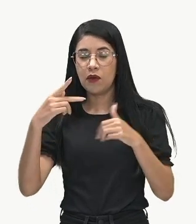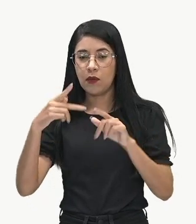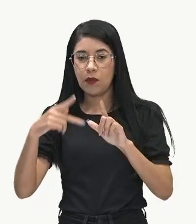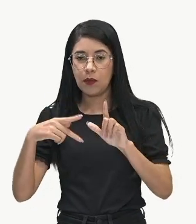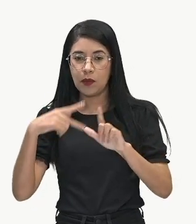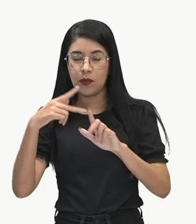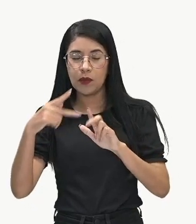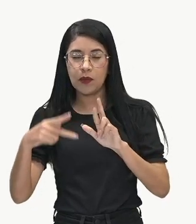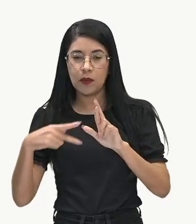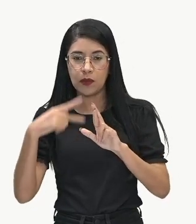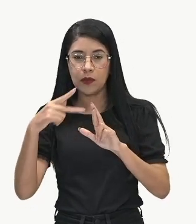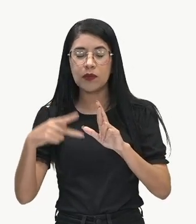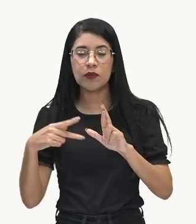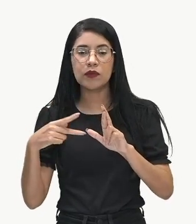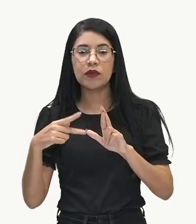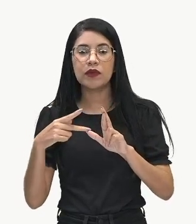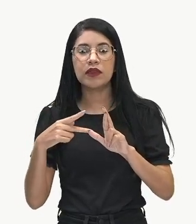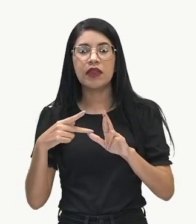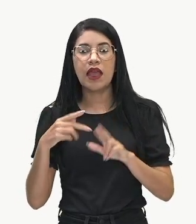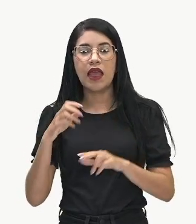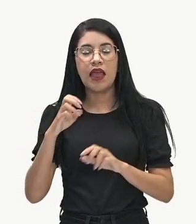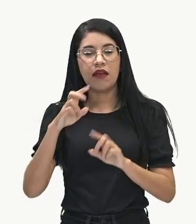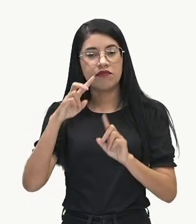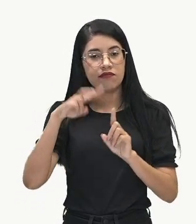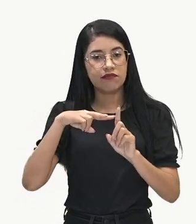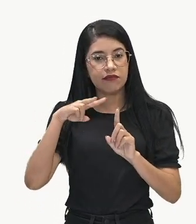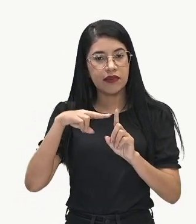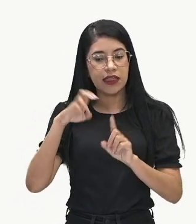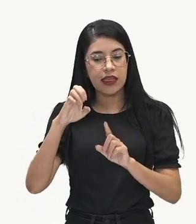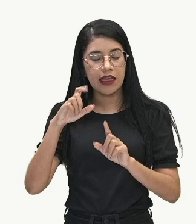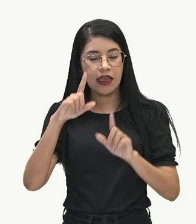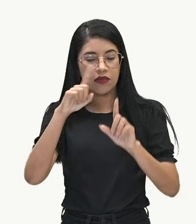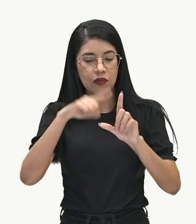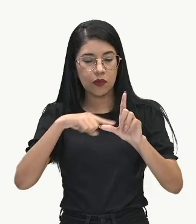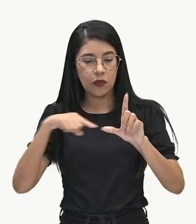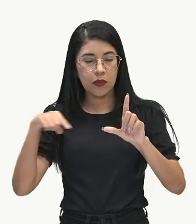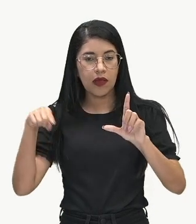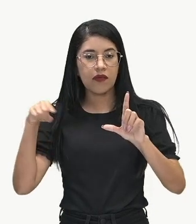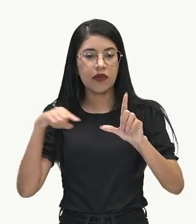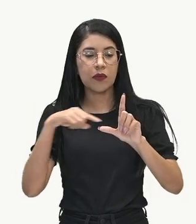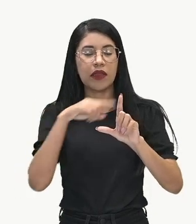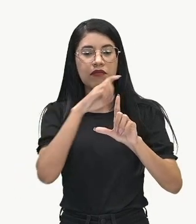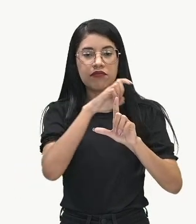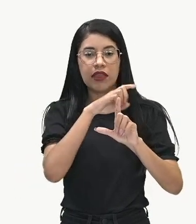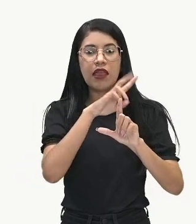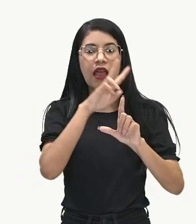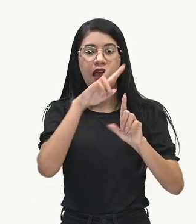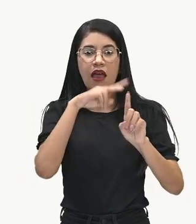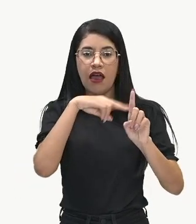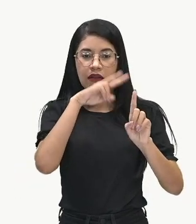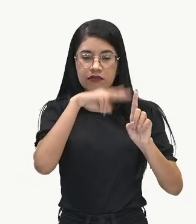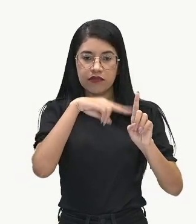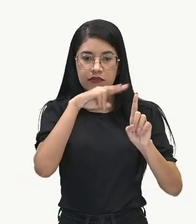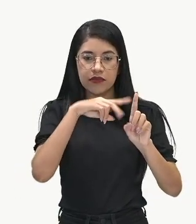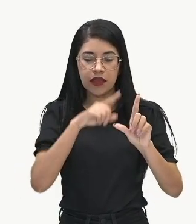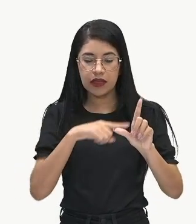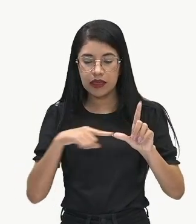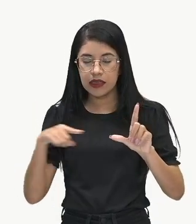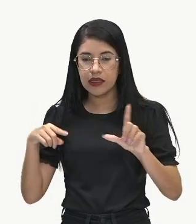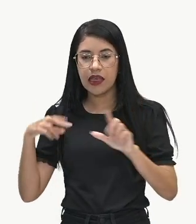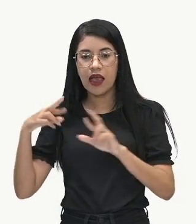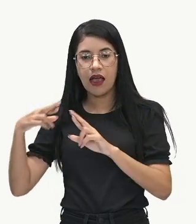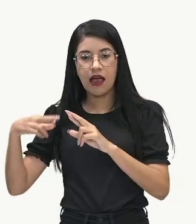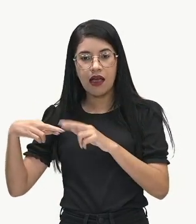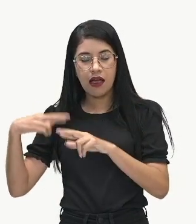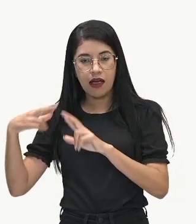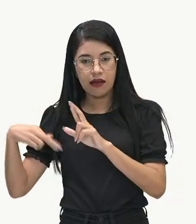gráfico onde aqui é entalpia, né? Entalpia dos reagentes e entalpia dos produtos. E aqui é o caminho da reação, ou